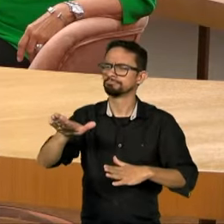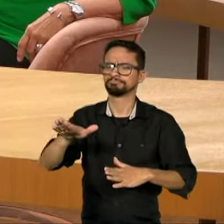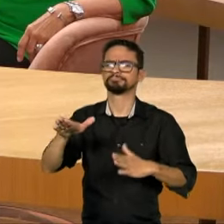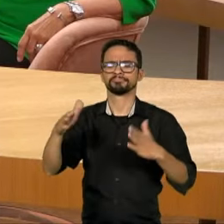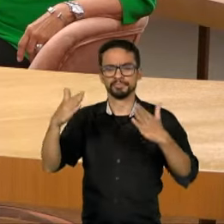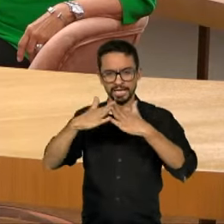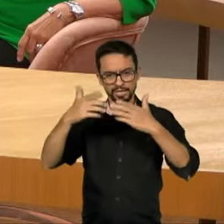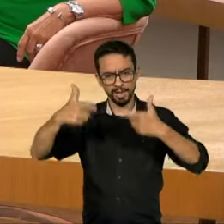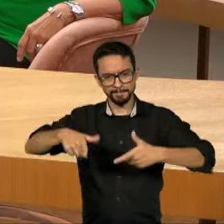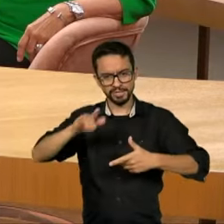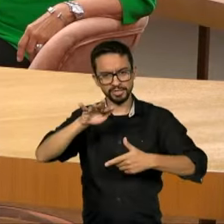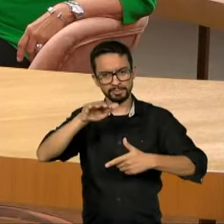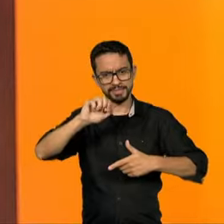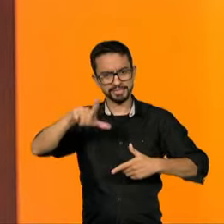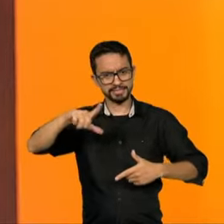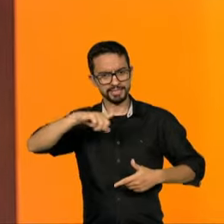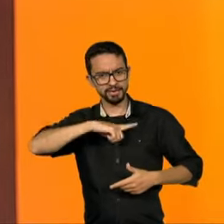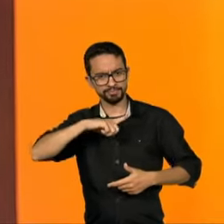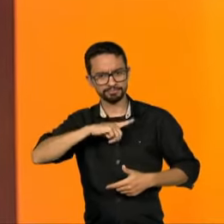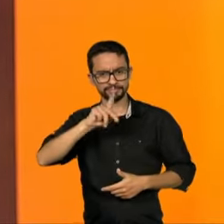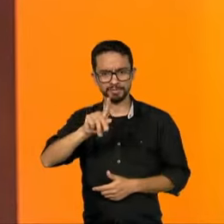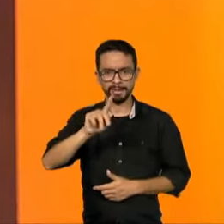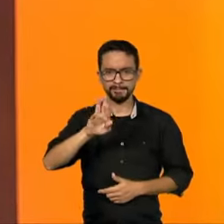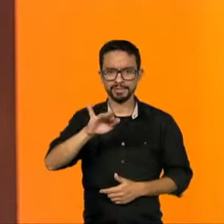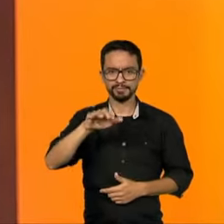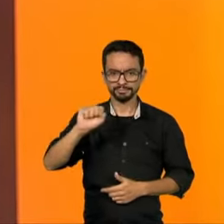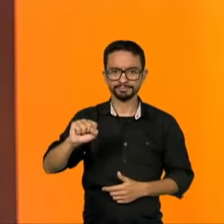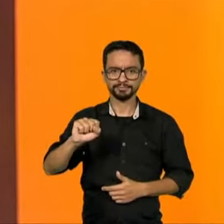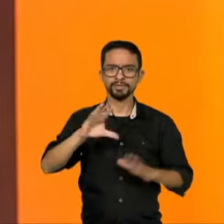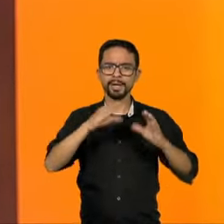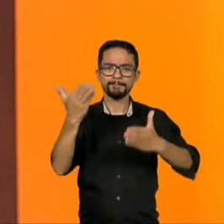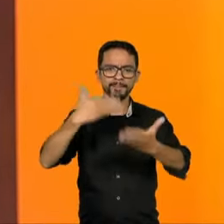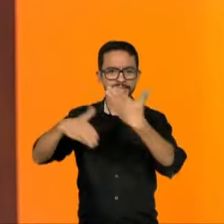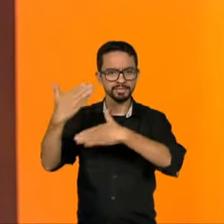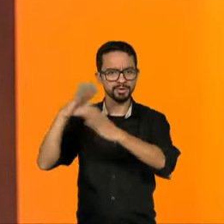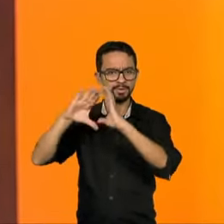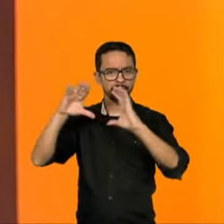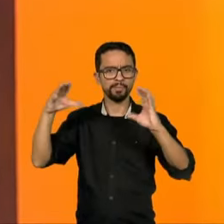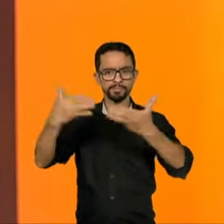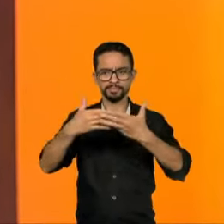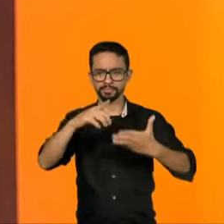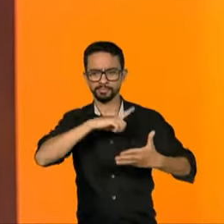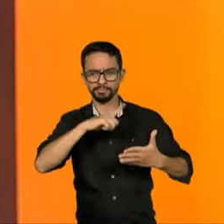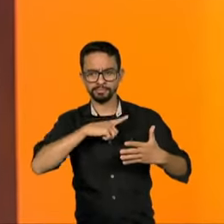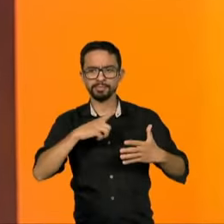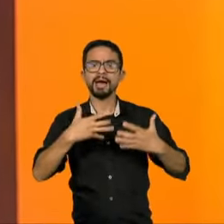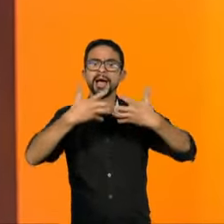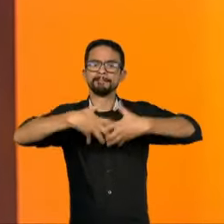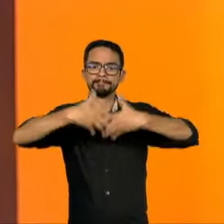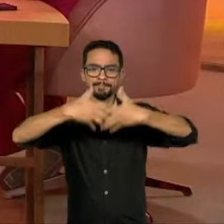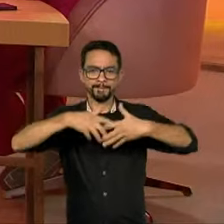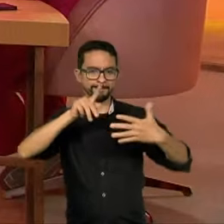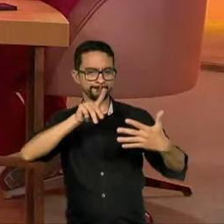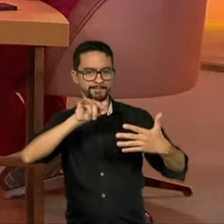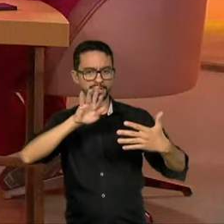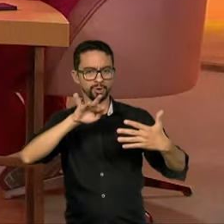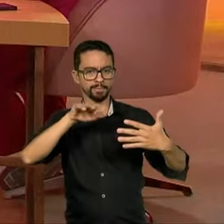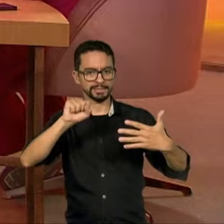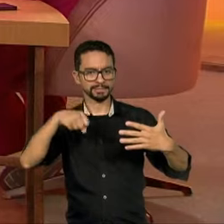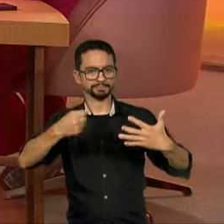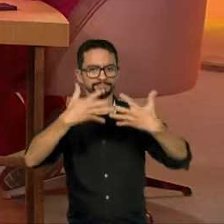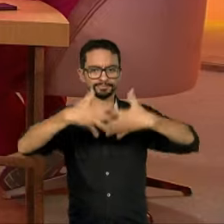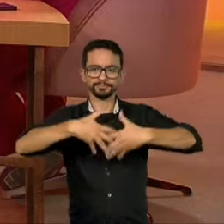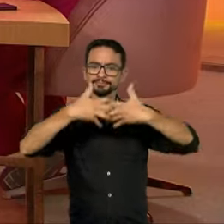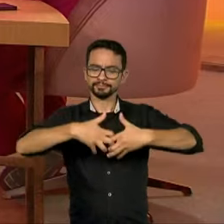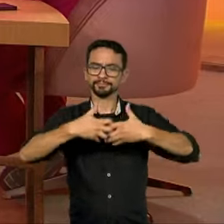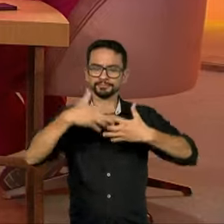em Petrópolis, morei em Petrópolis a vida inteira. E eu lembro que as comunidades usavam o pluviômetro, que elas próprias faziam. Sim. E aí,